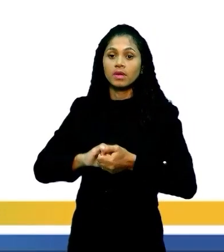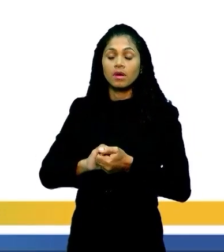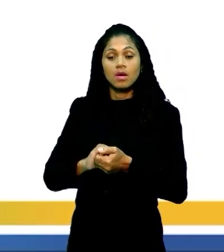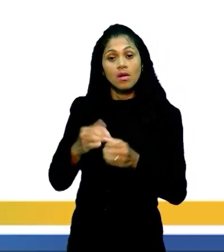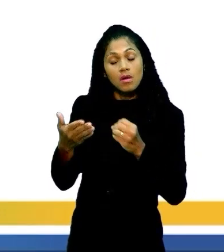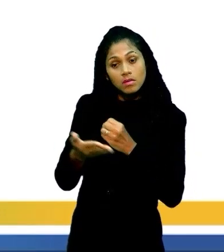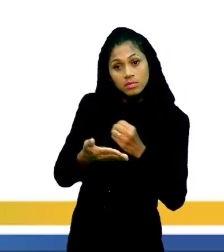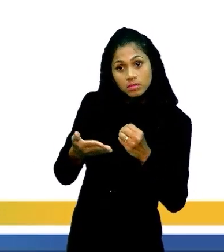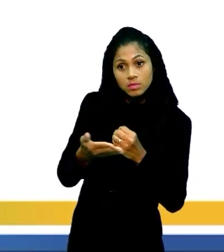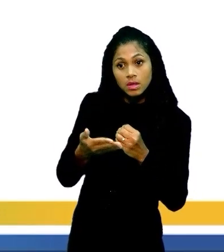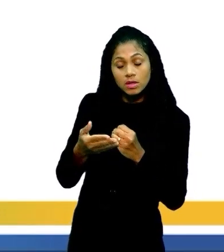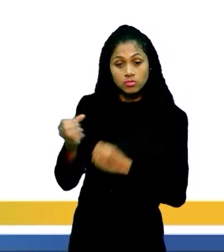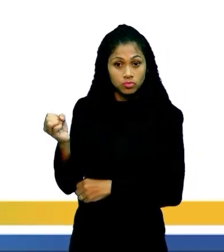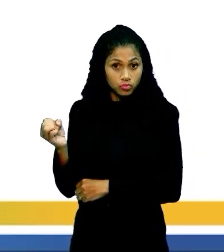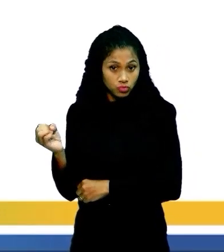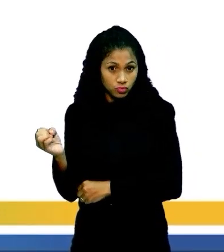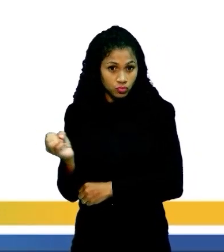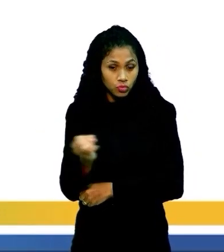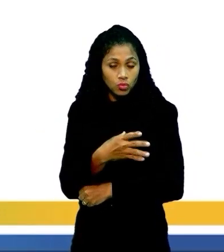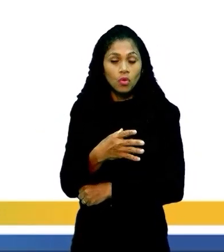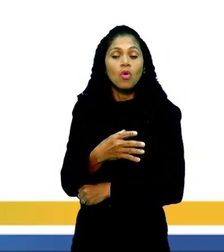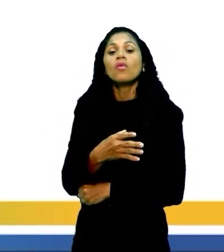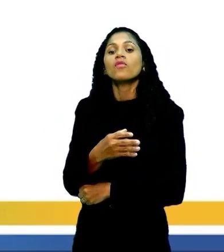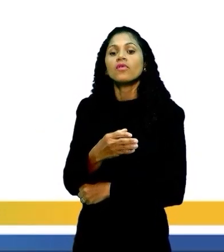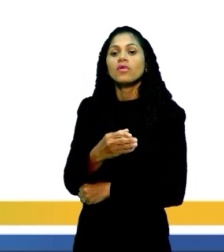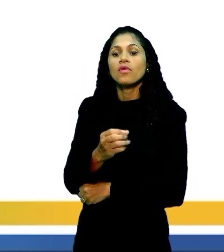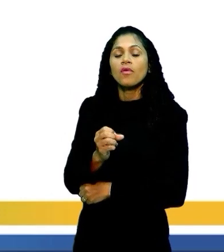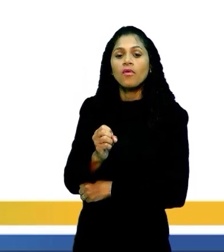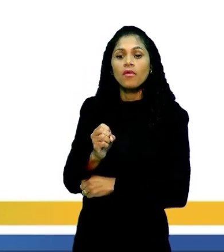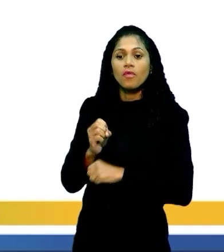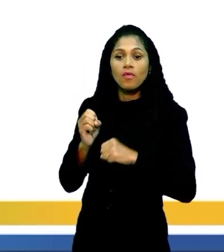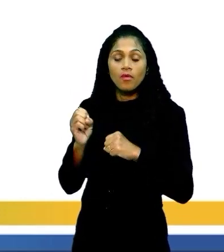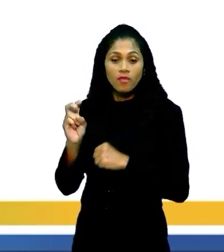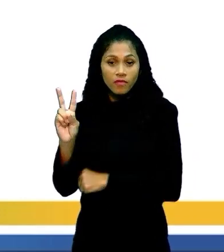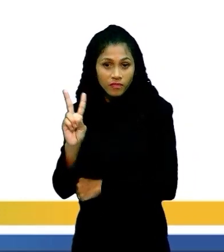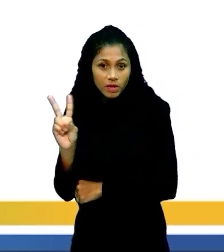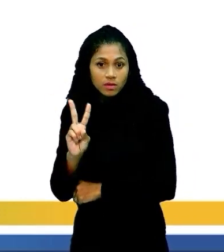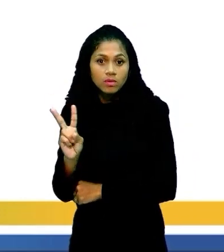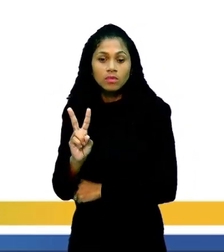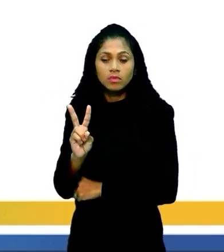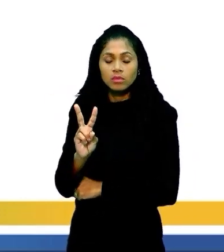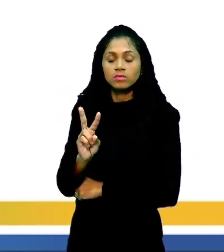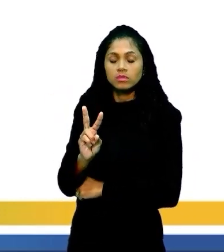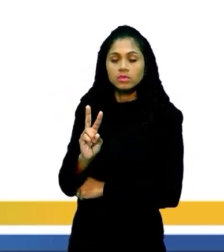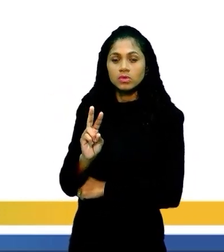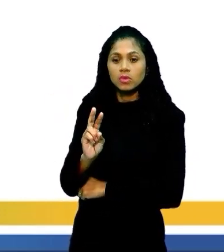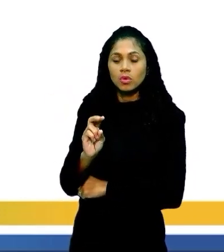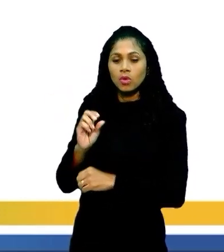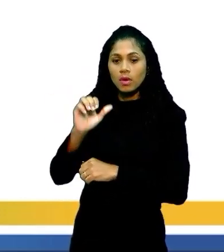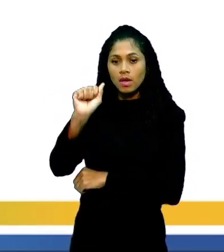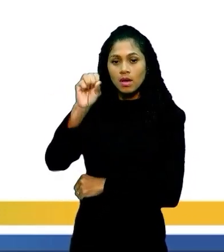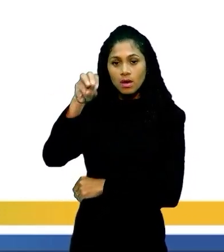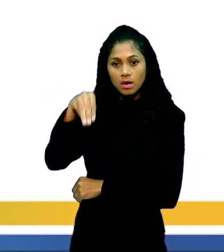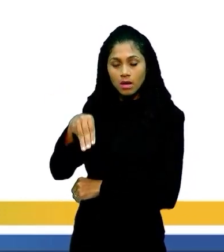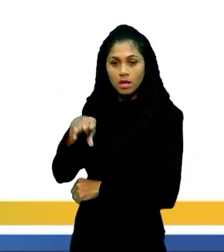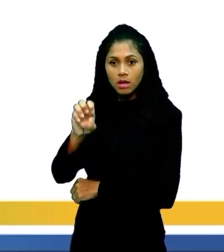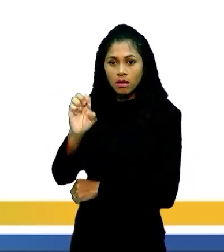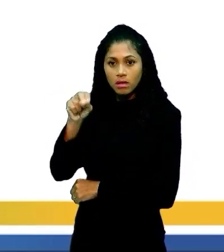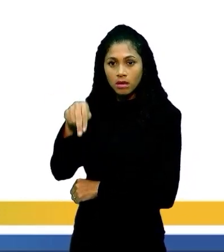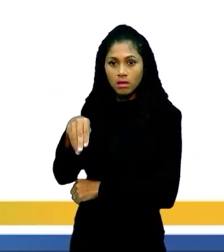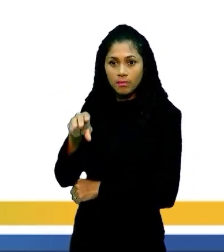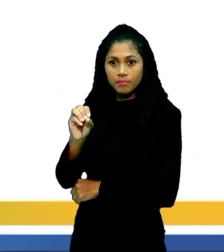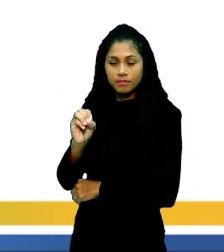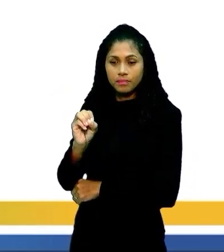quilograma do amendoim deverá ser igual a... Então, olha aí, nós temos aí